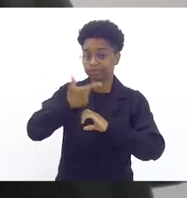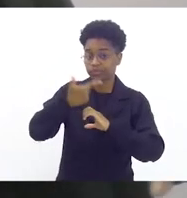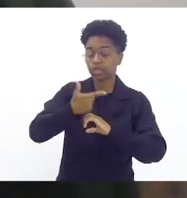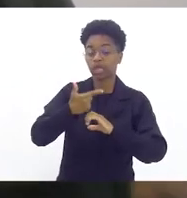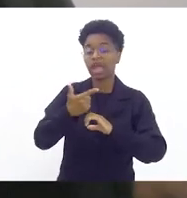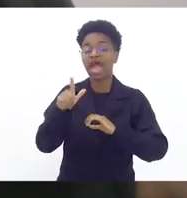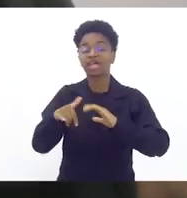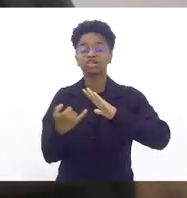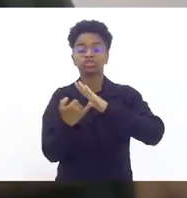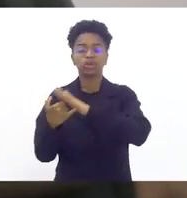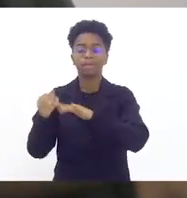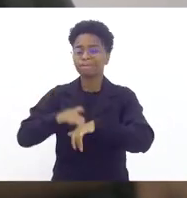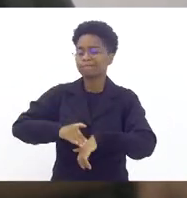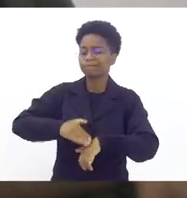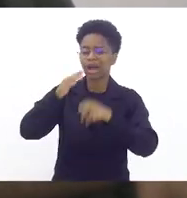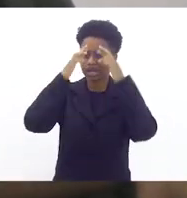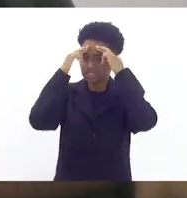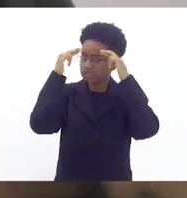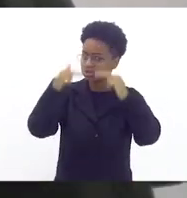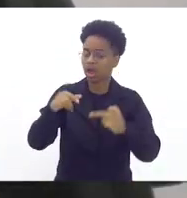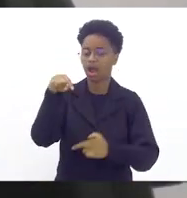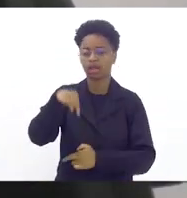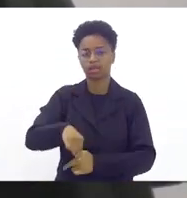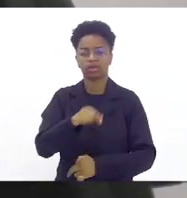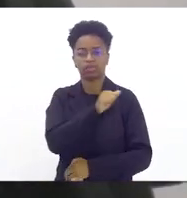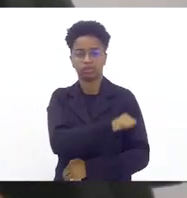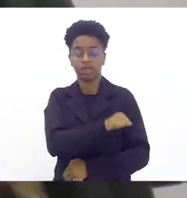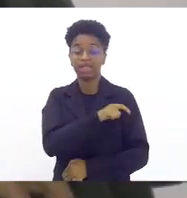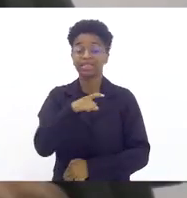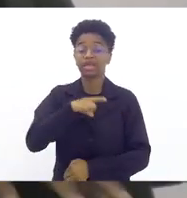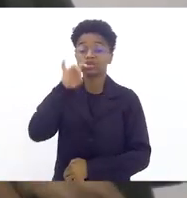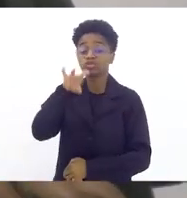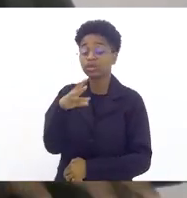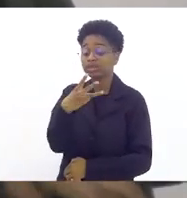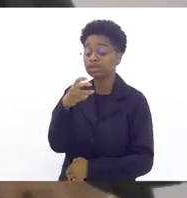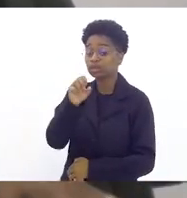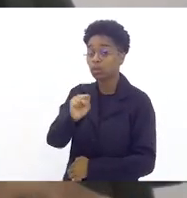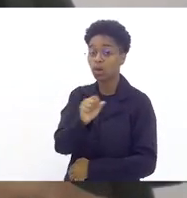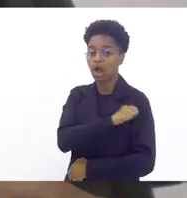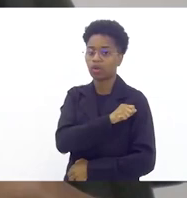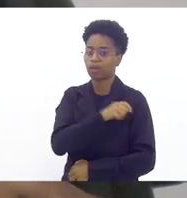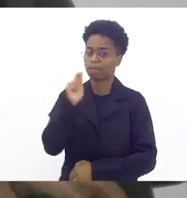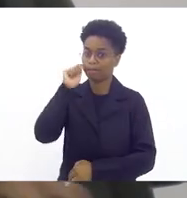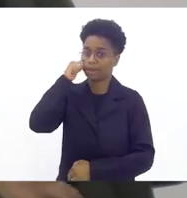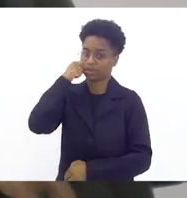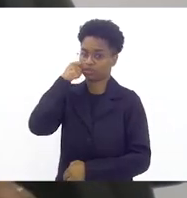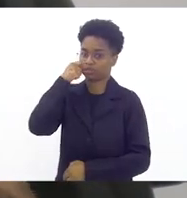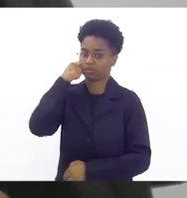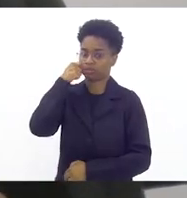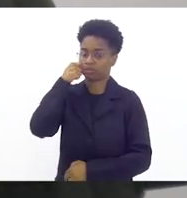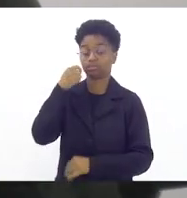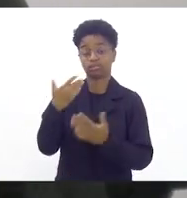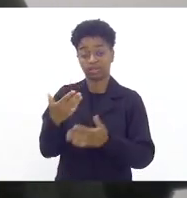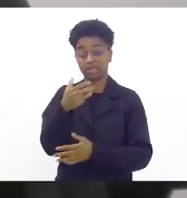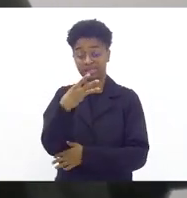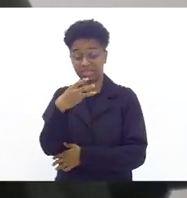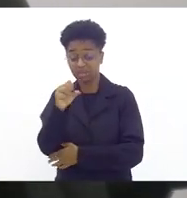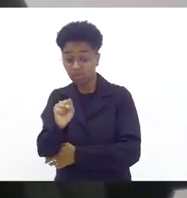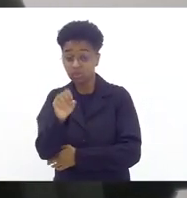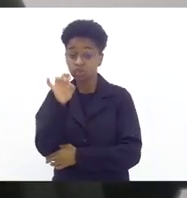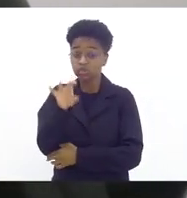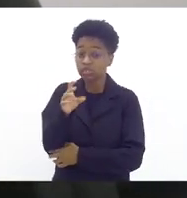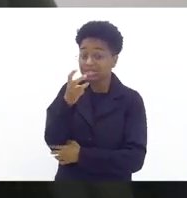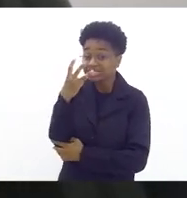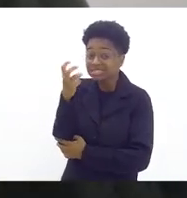mais respeitadas em educação básica no Rio de Janeiro, havia apenas 38 alunos pretos. Desses 38, só 5